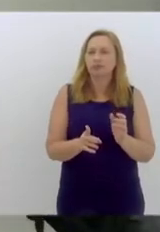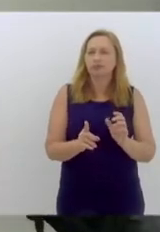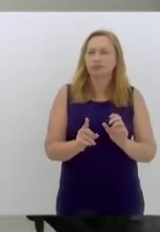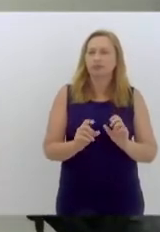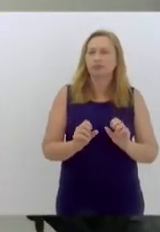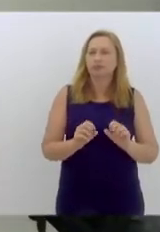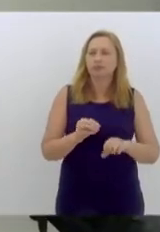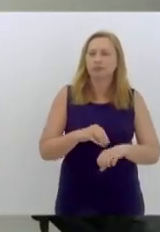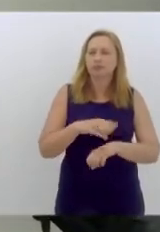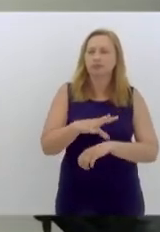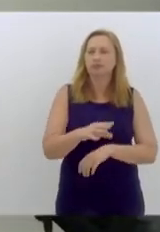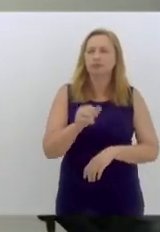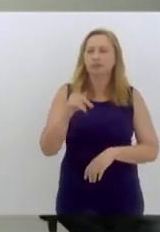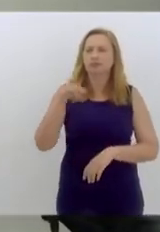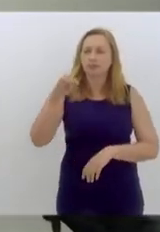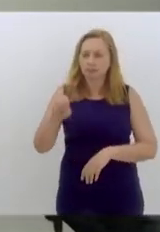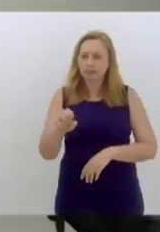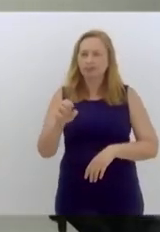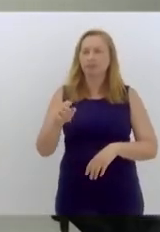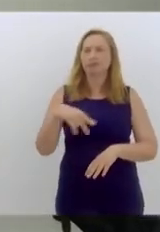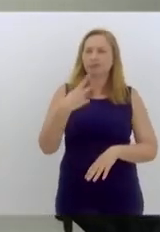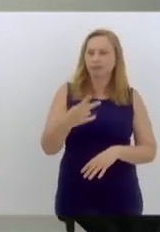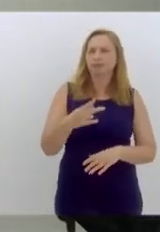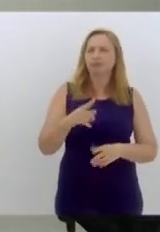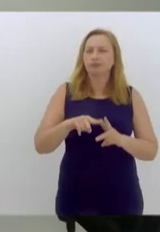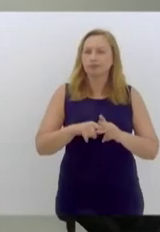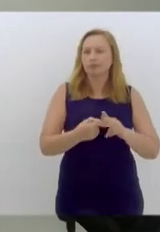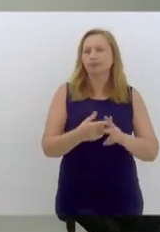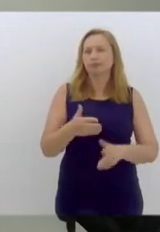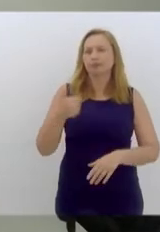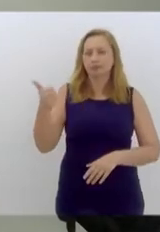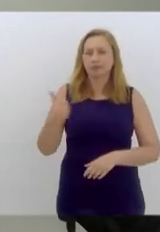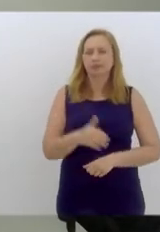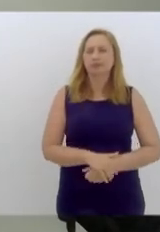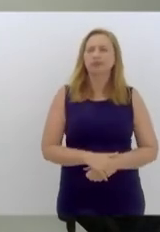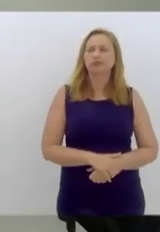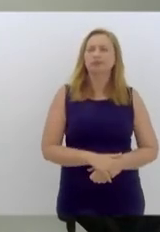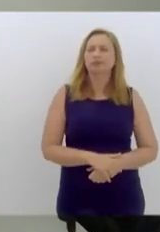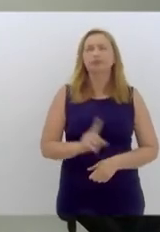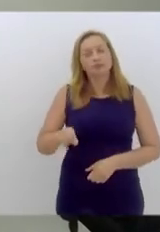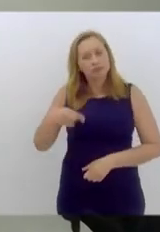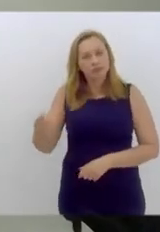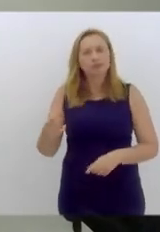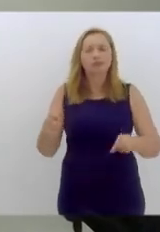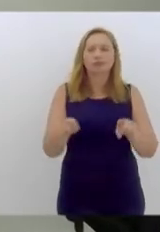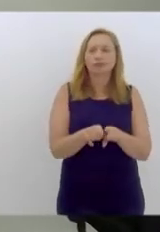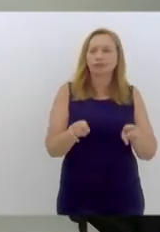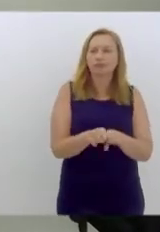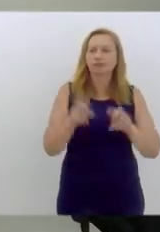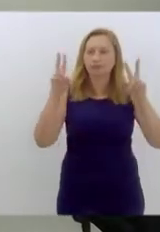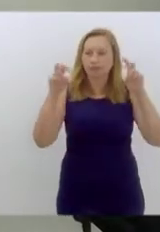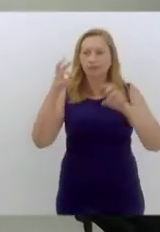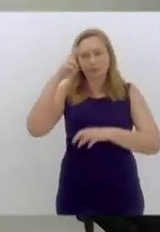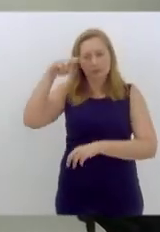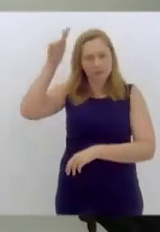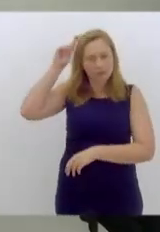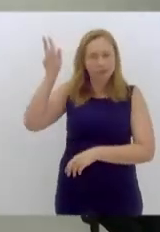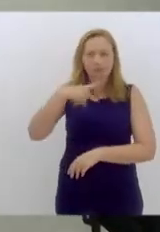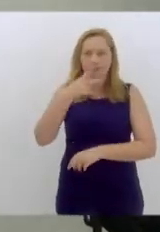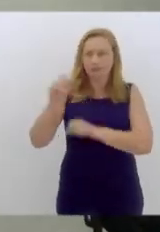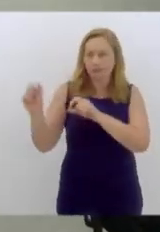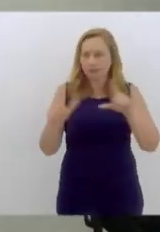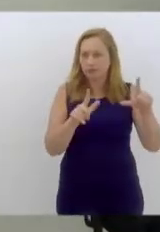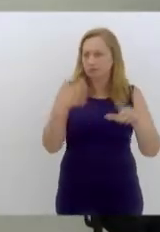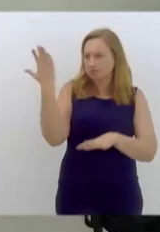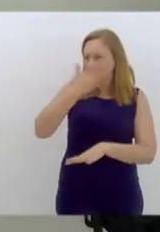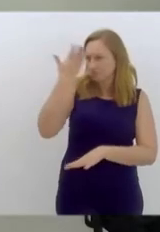um indicador que o INEP traz e a gente pode aperfeiçoar. Uma outra questão também, o Ferreirinha trouxe no slide, mas eu não